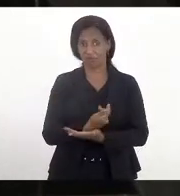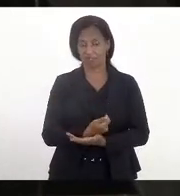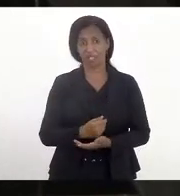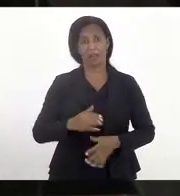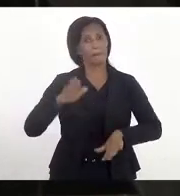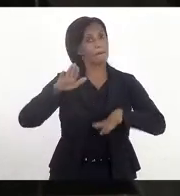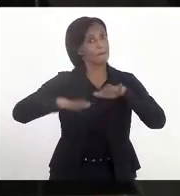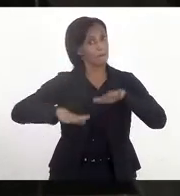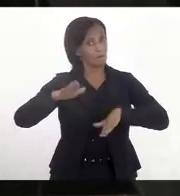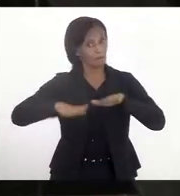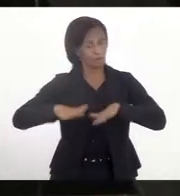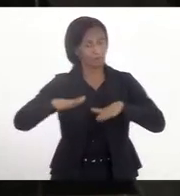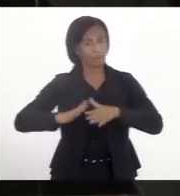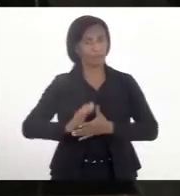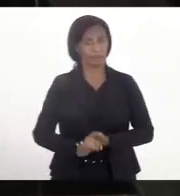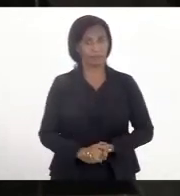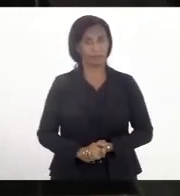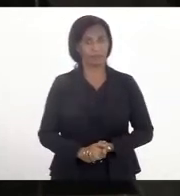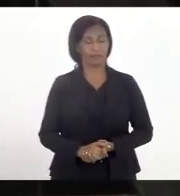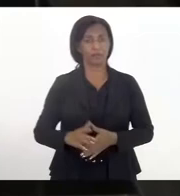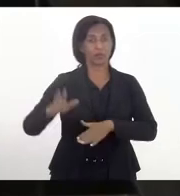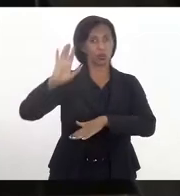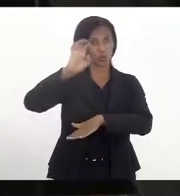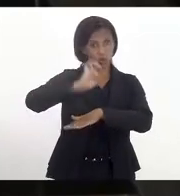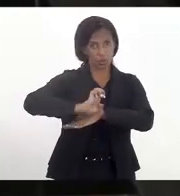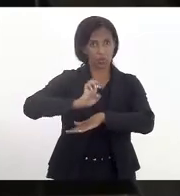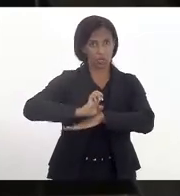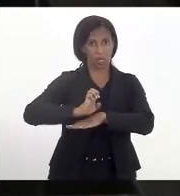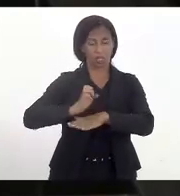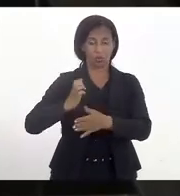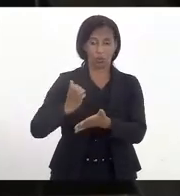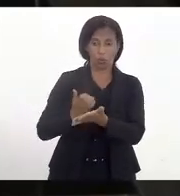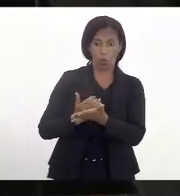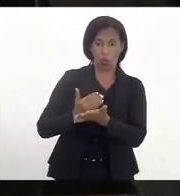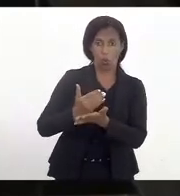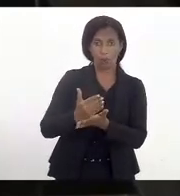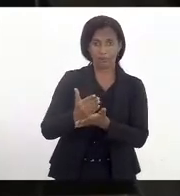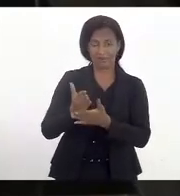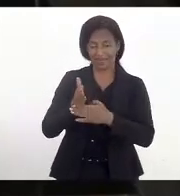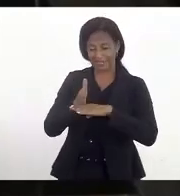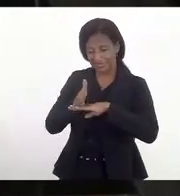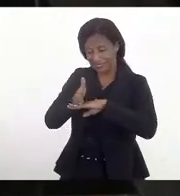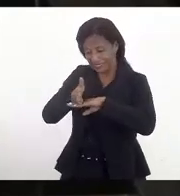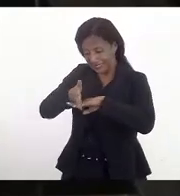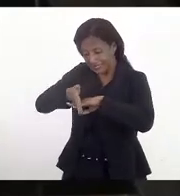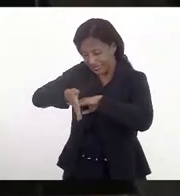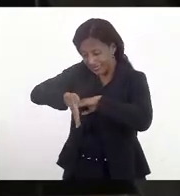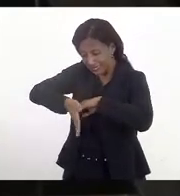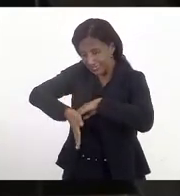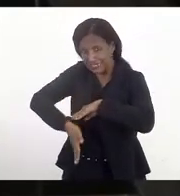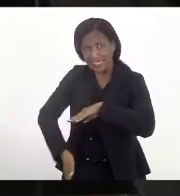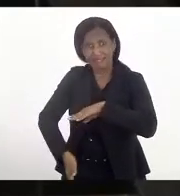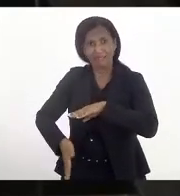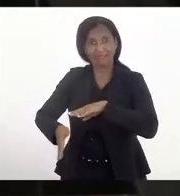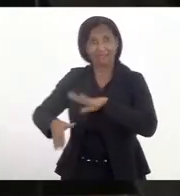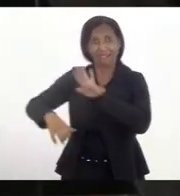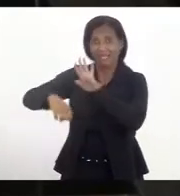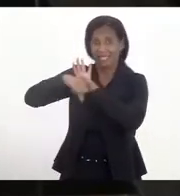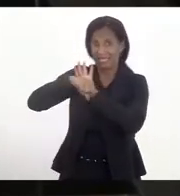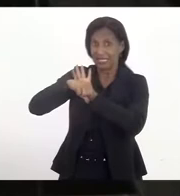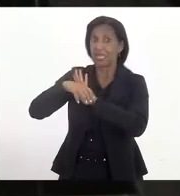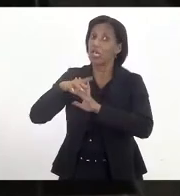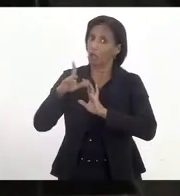apesar do Estado começar a mergulhar nessa crise o estado e o